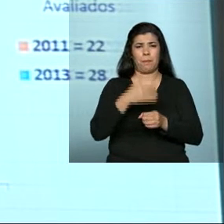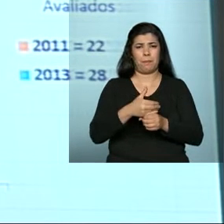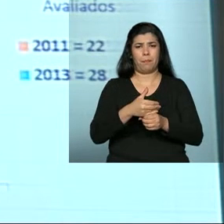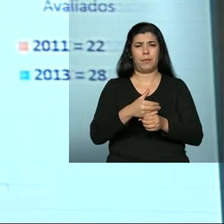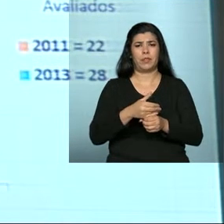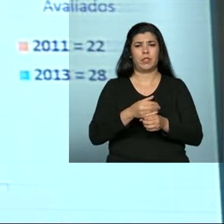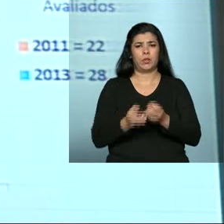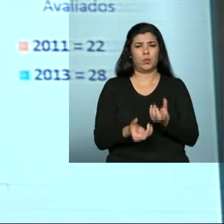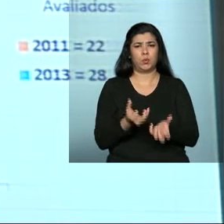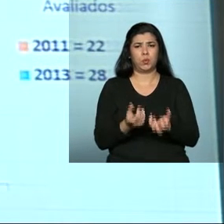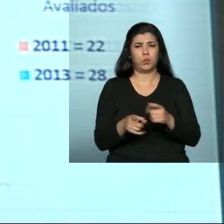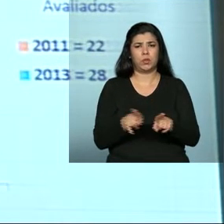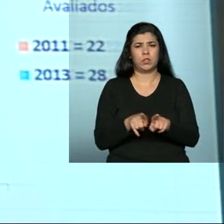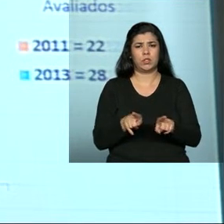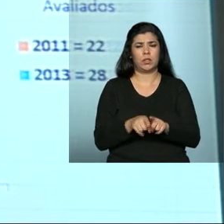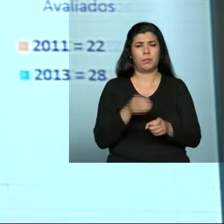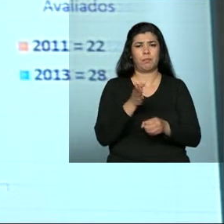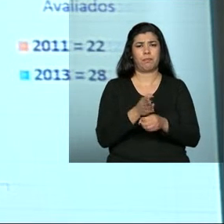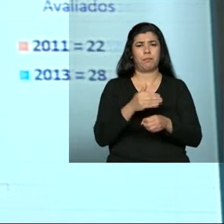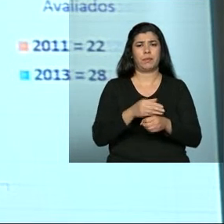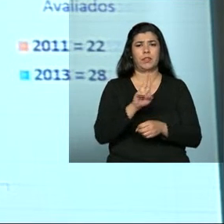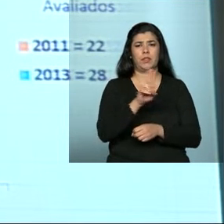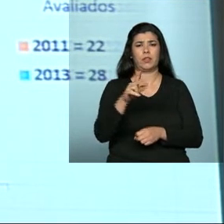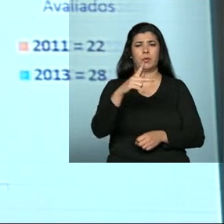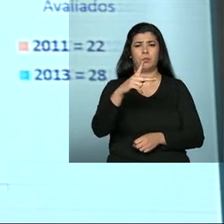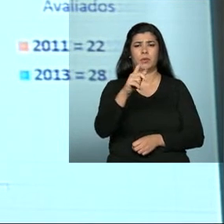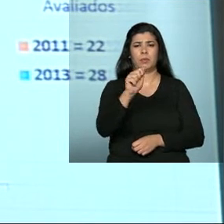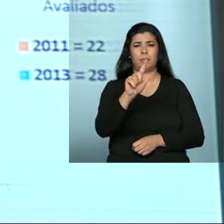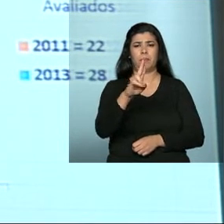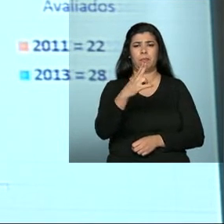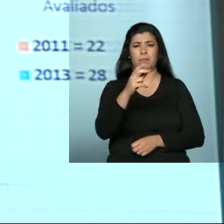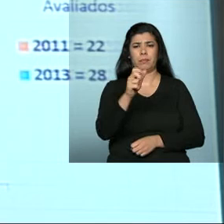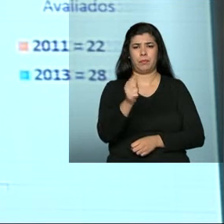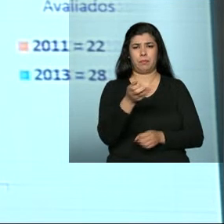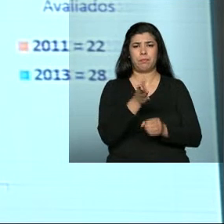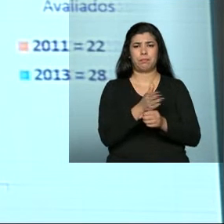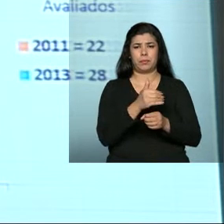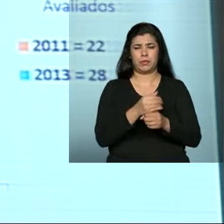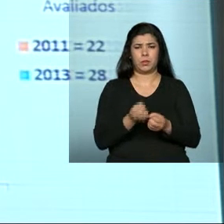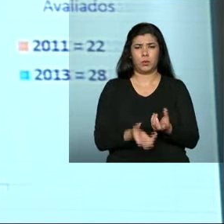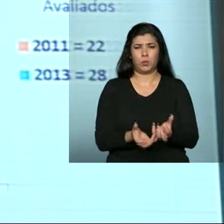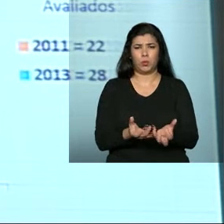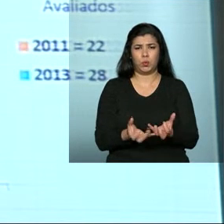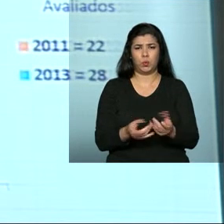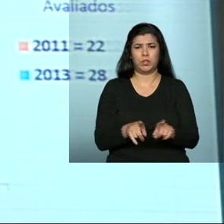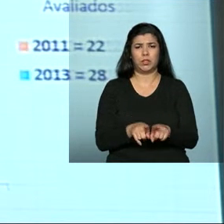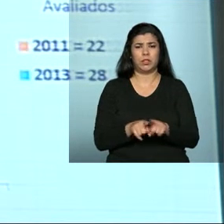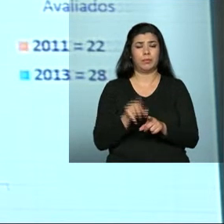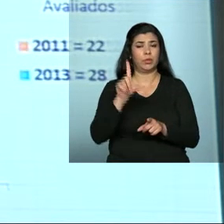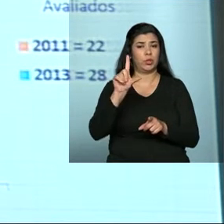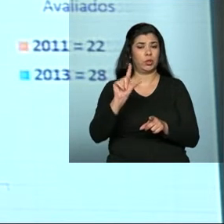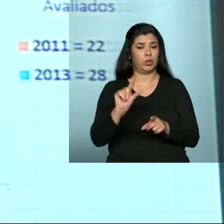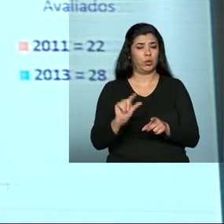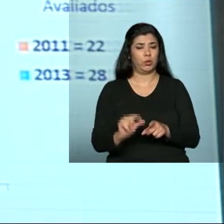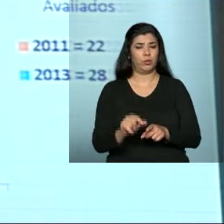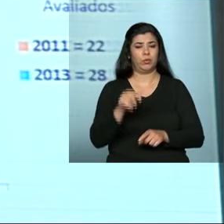tão consumida pela população brasileira, então, houve uma redução de, entre 2011 e 2013, de